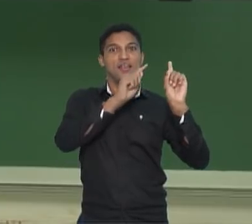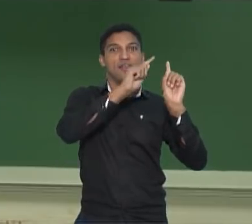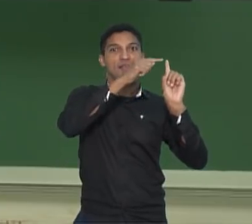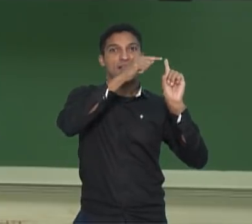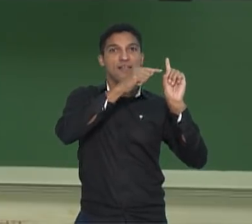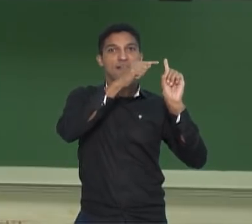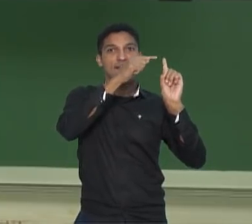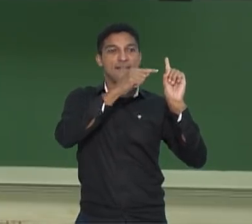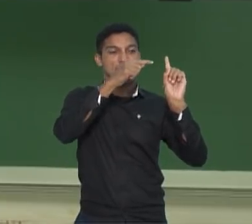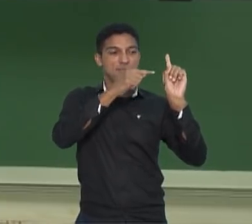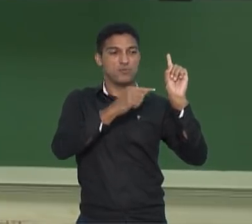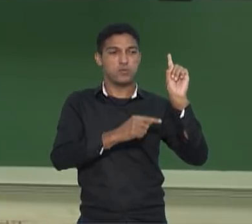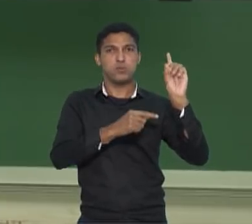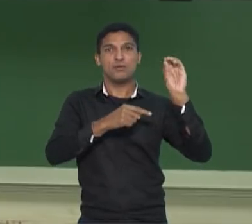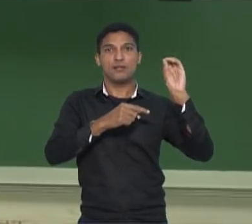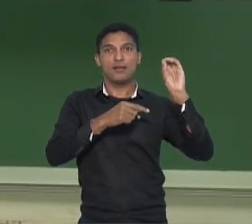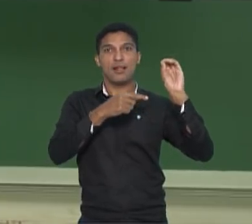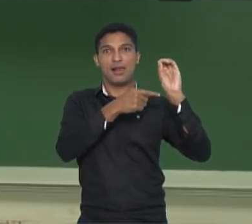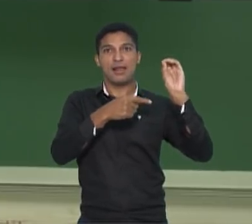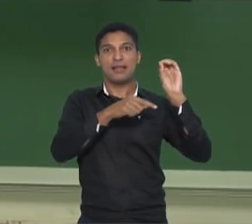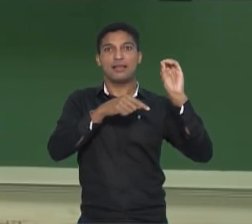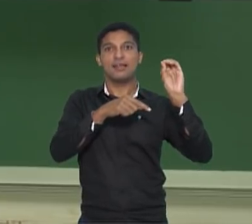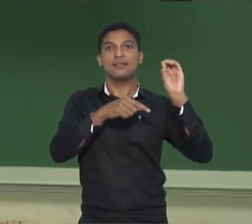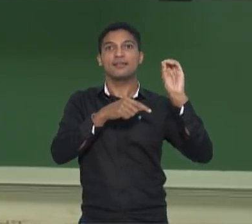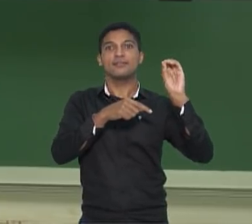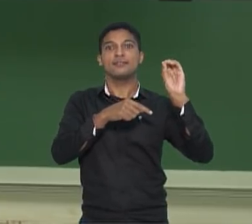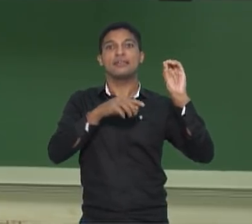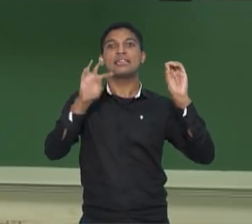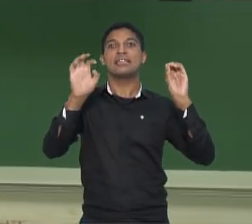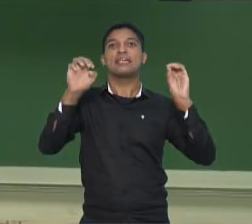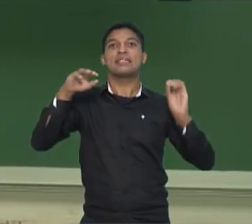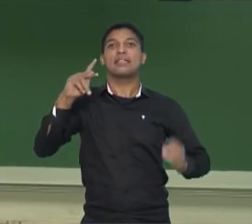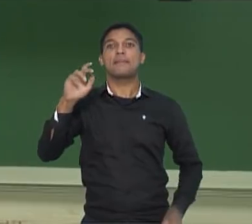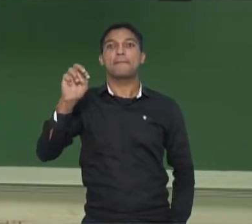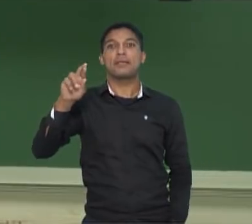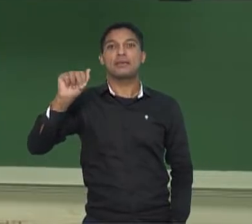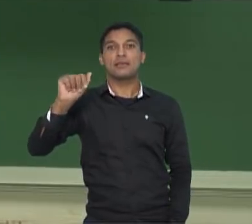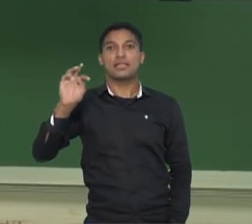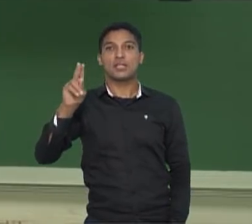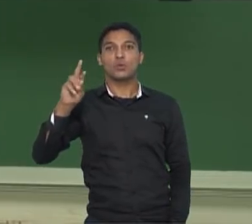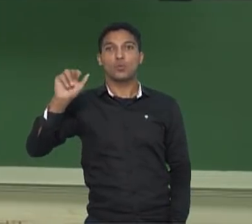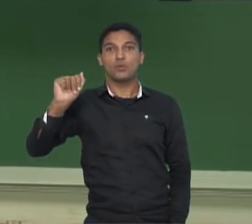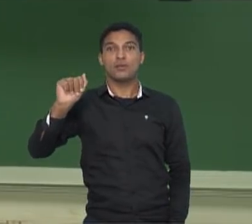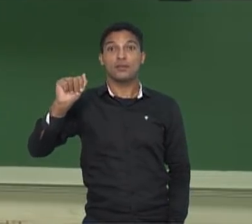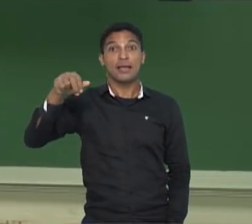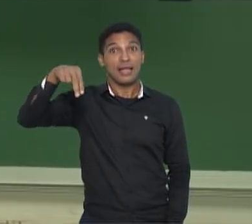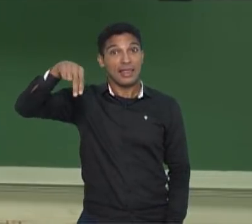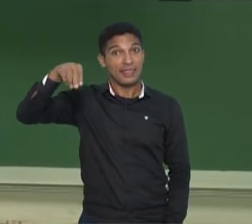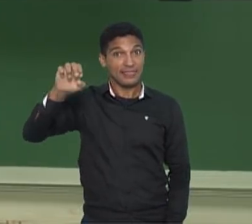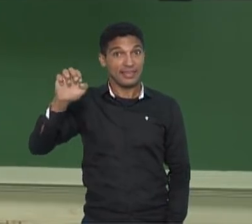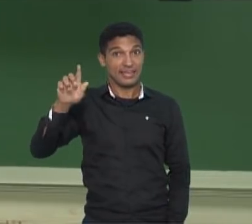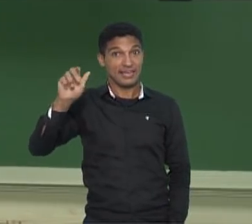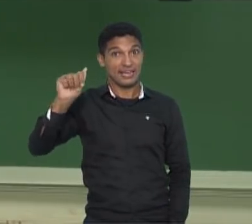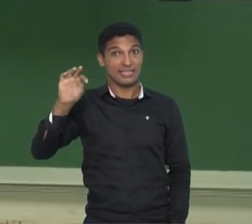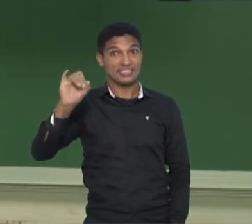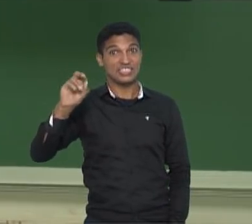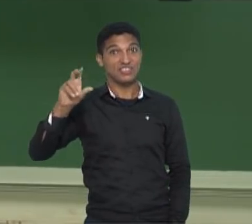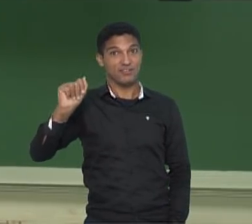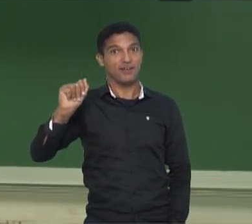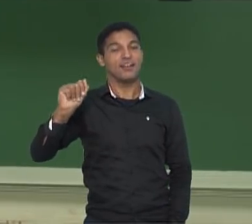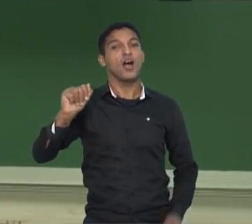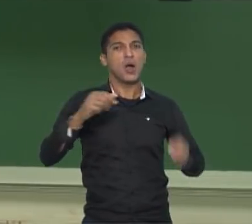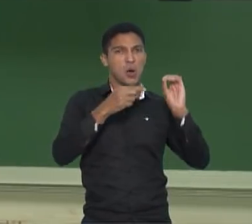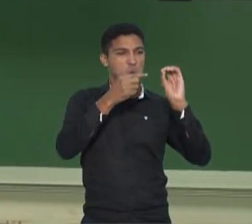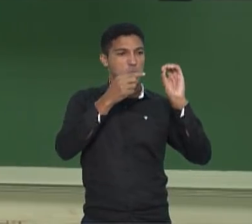opção B. Ok, turma? Tranquilo? Então, vamos à última questão da aula, a